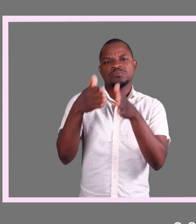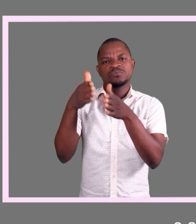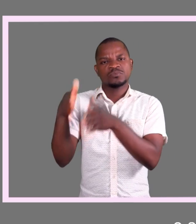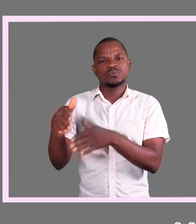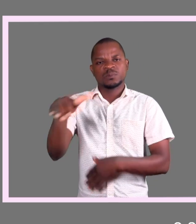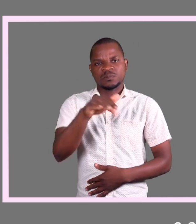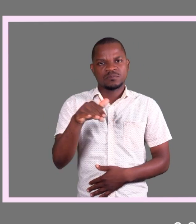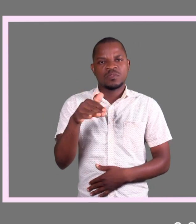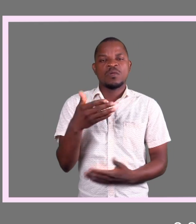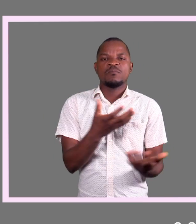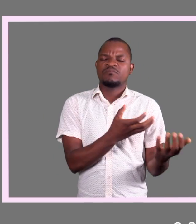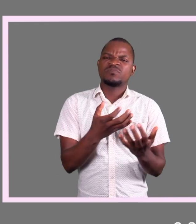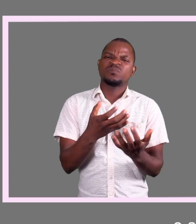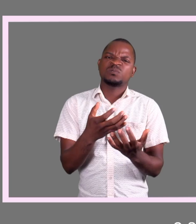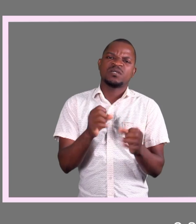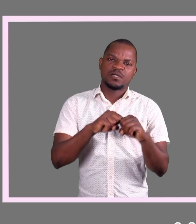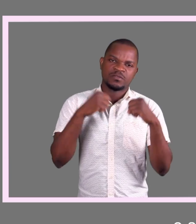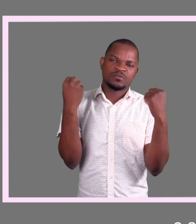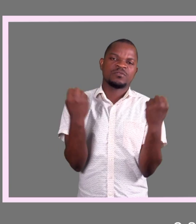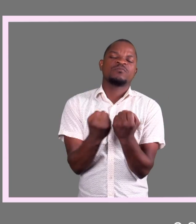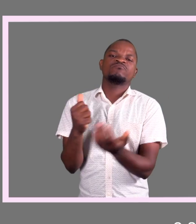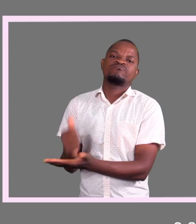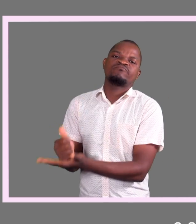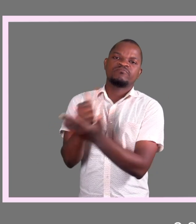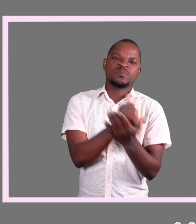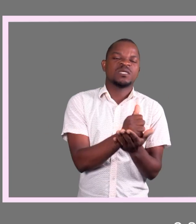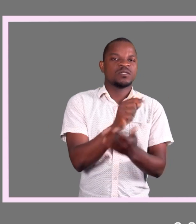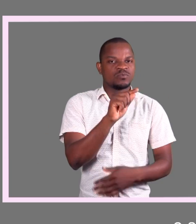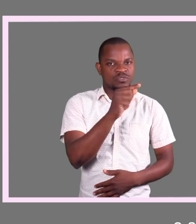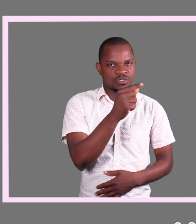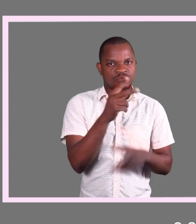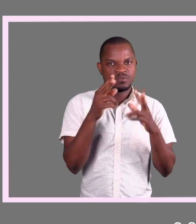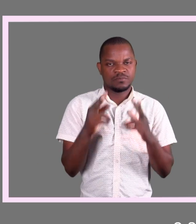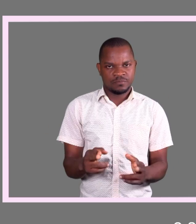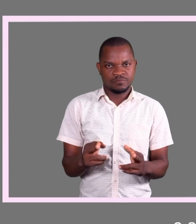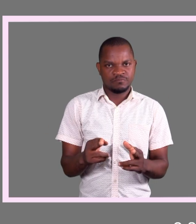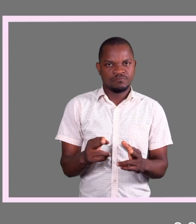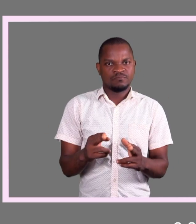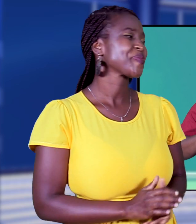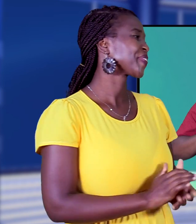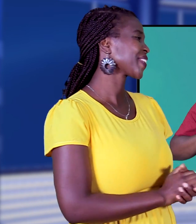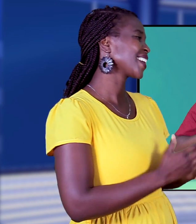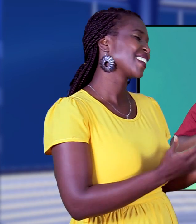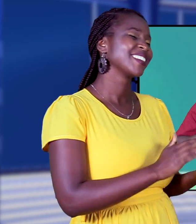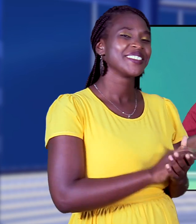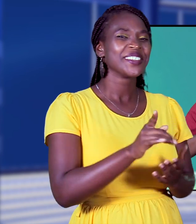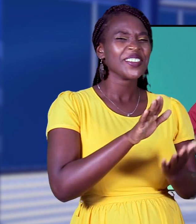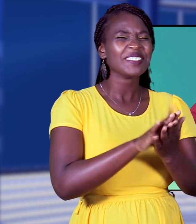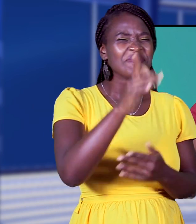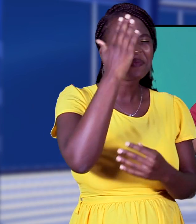úteis à sociedade. Sim, então precisamos da associação no fundo do fundo, no posto administrativo de Sábia.